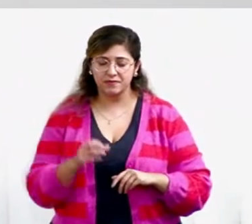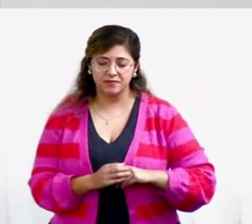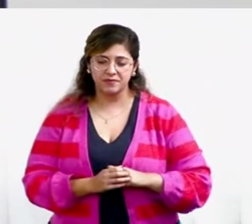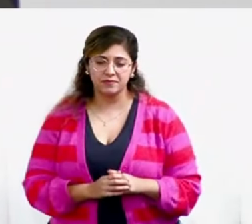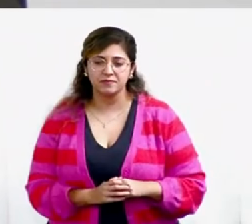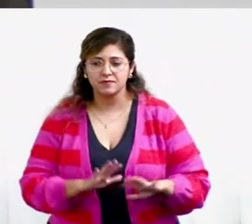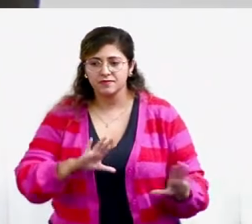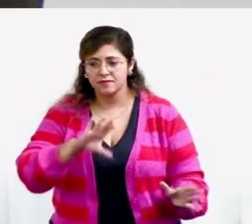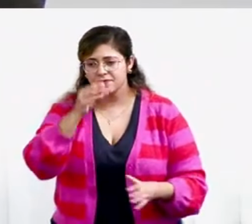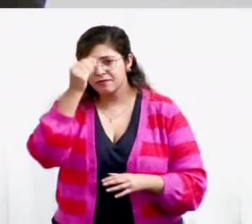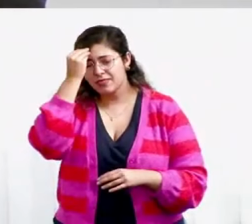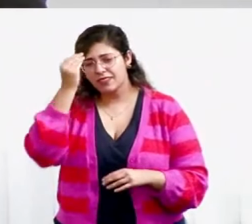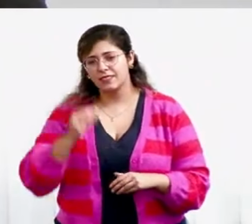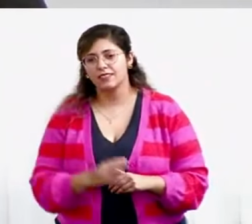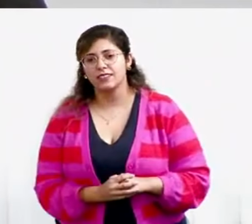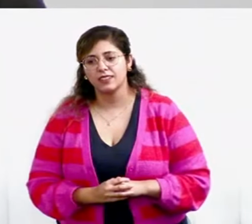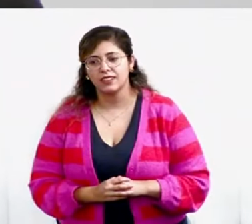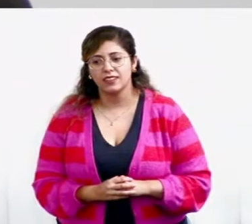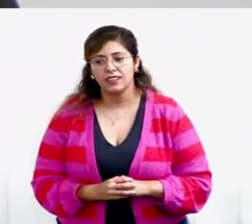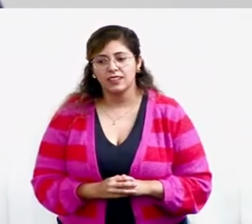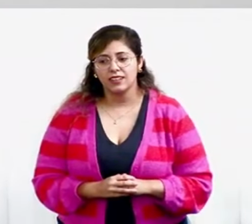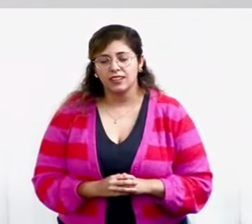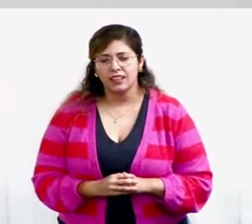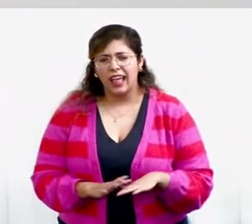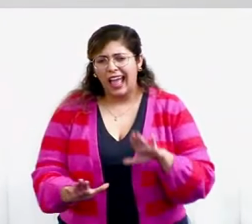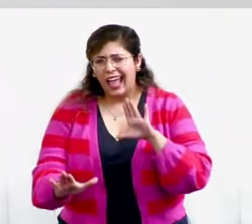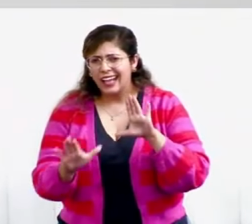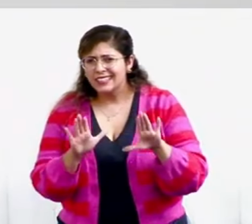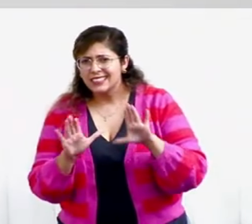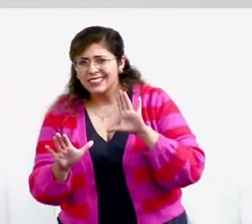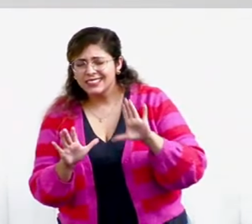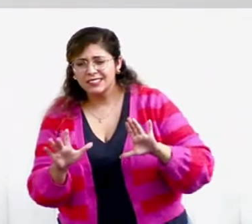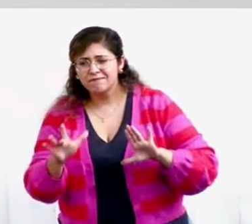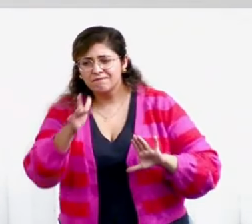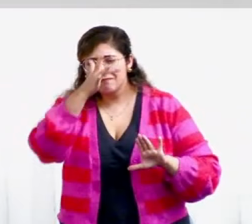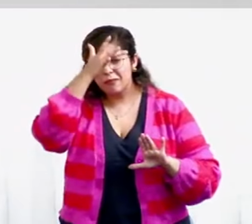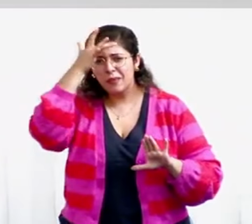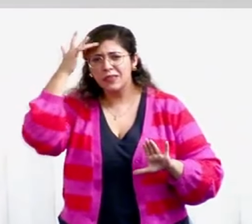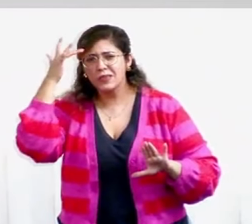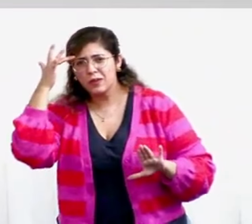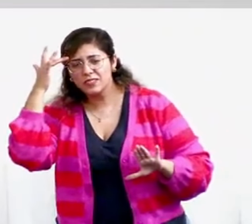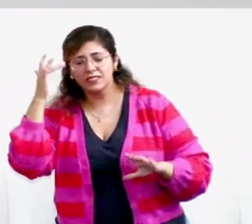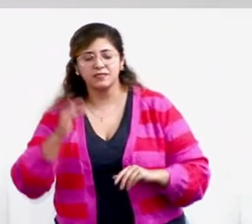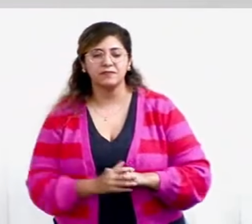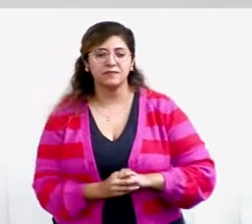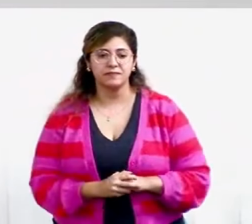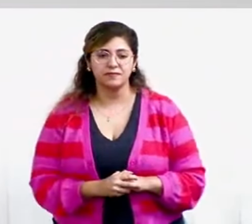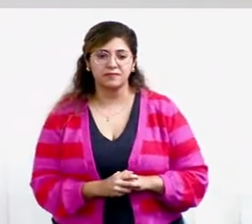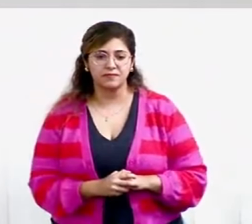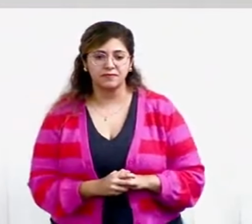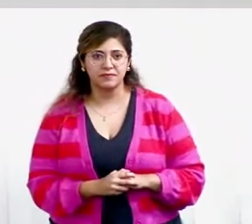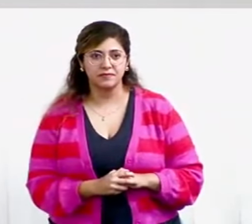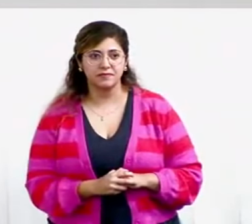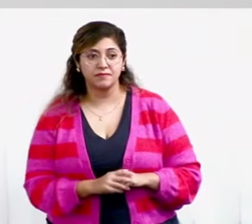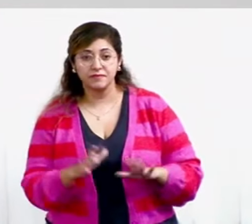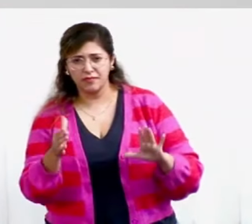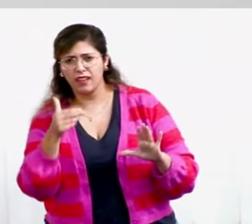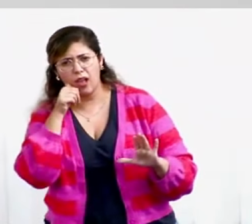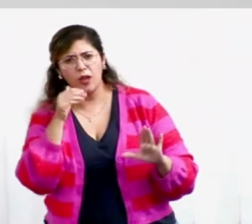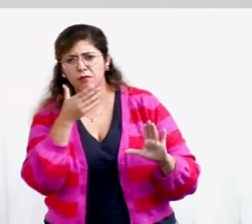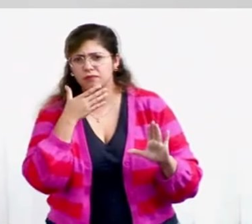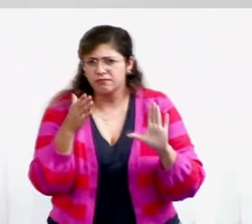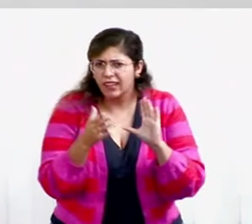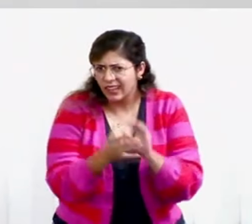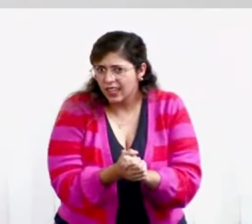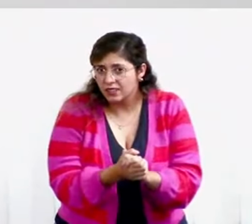Nós vemos muitas das vezes que pessoas vivendo lindos casamentos